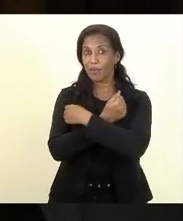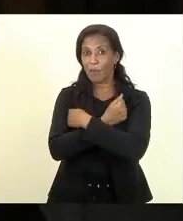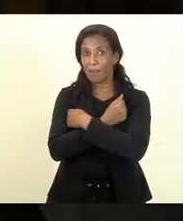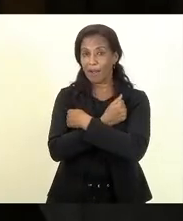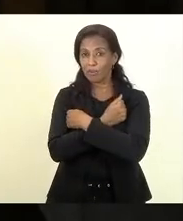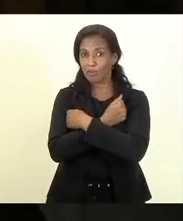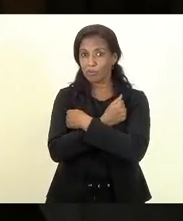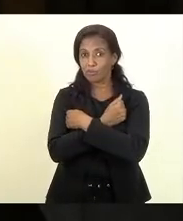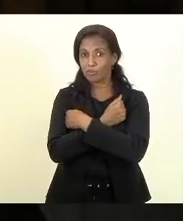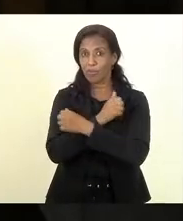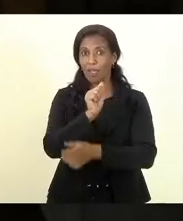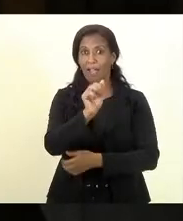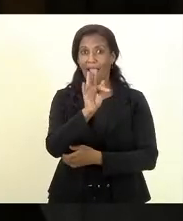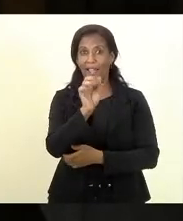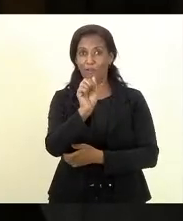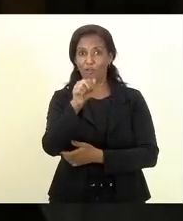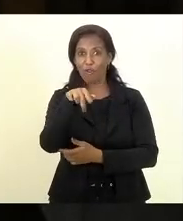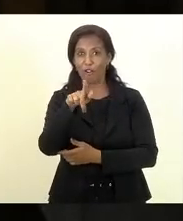afogados?